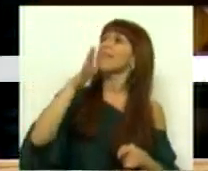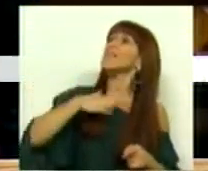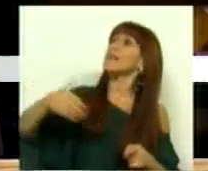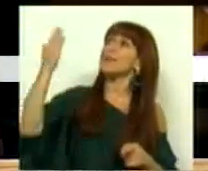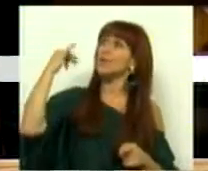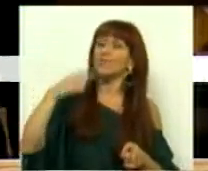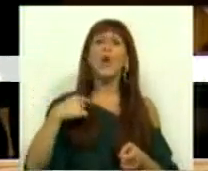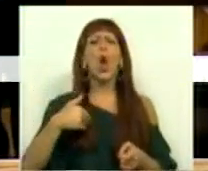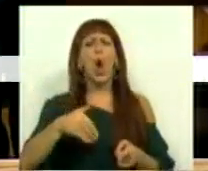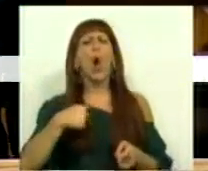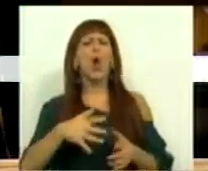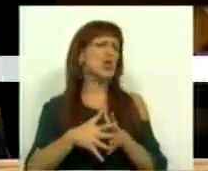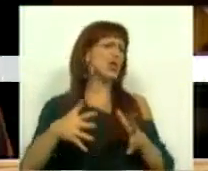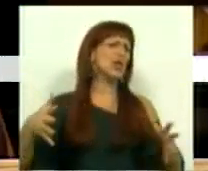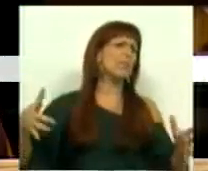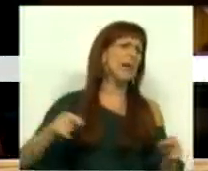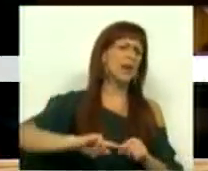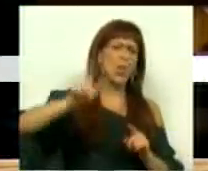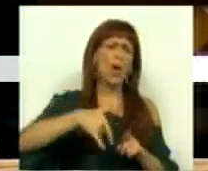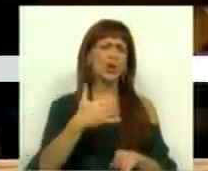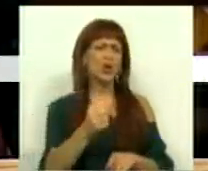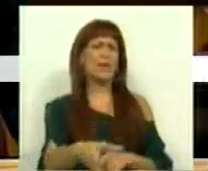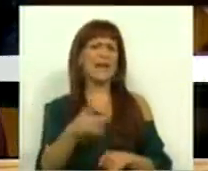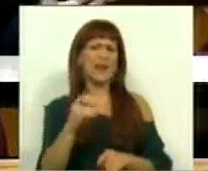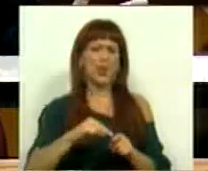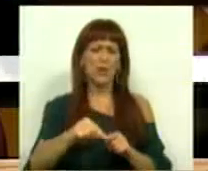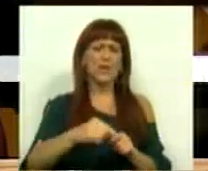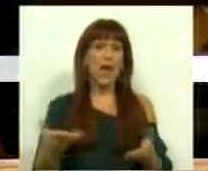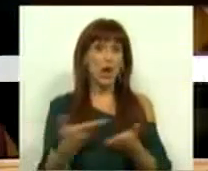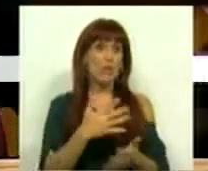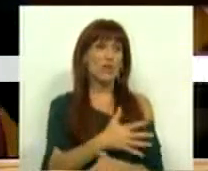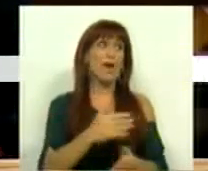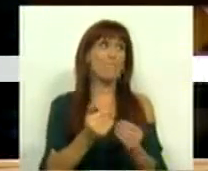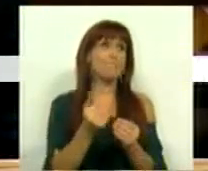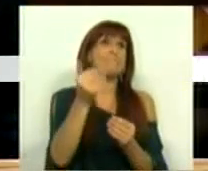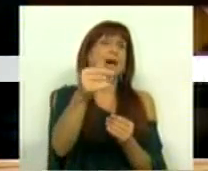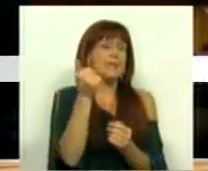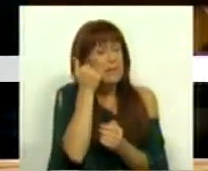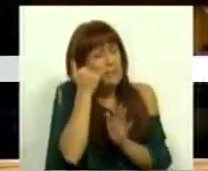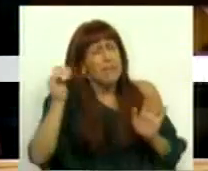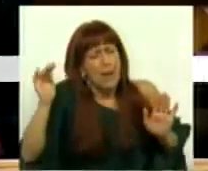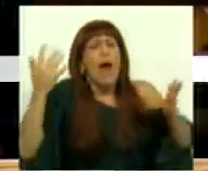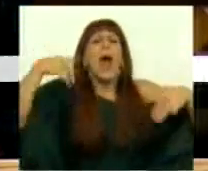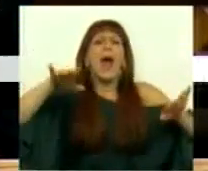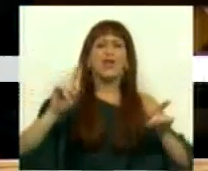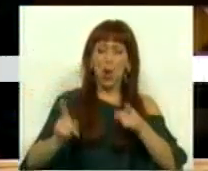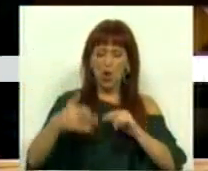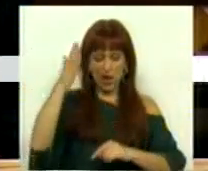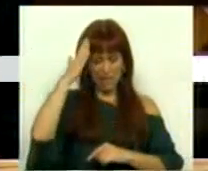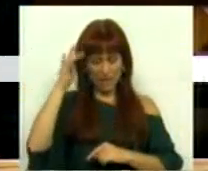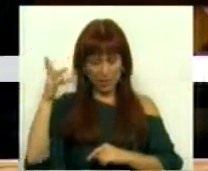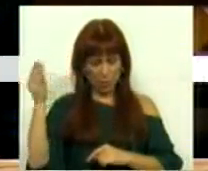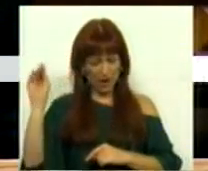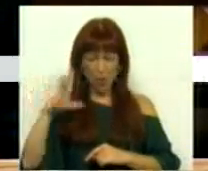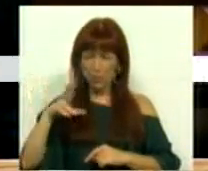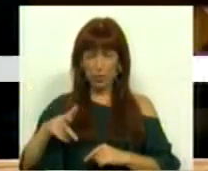dizia que vamos ter um crescimento em 2013, a economia vai crescer ainda que timidamente, aquilo que são as previsões do